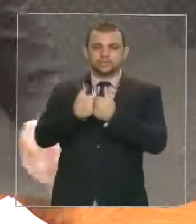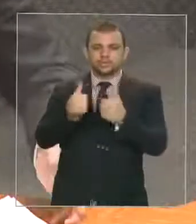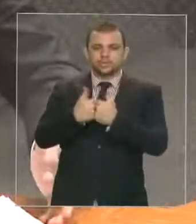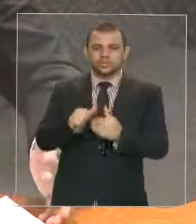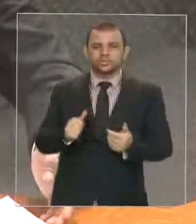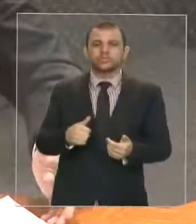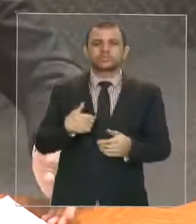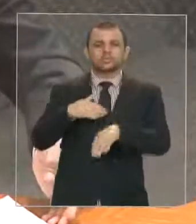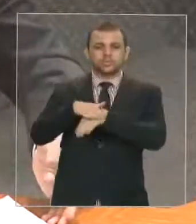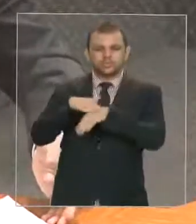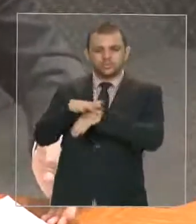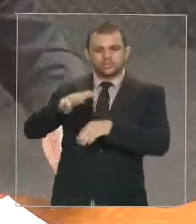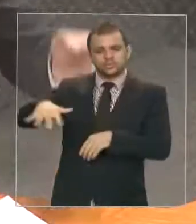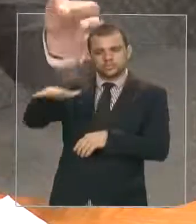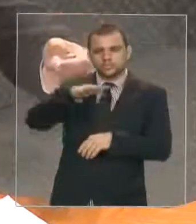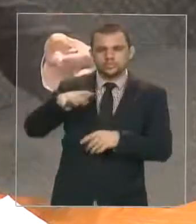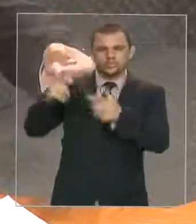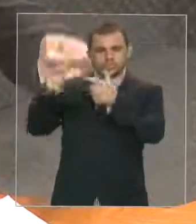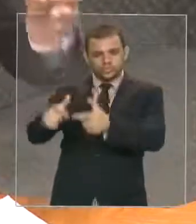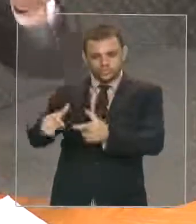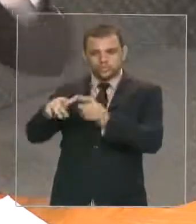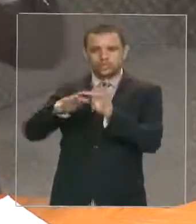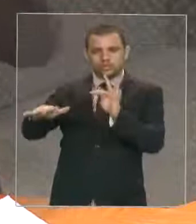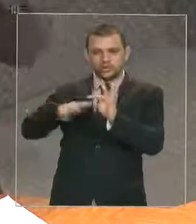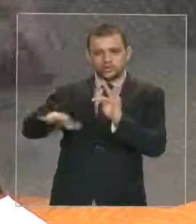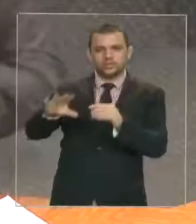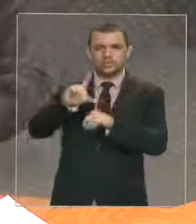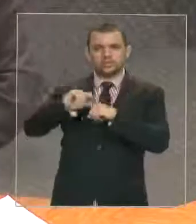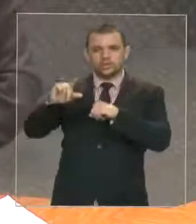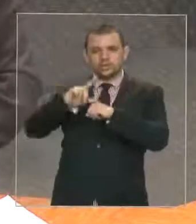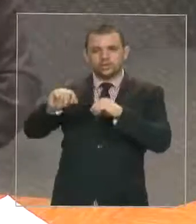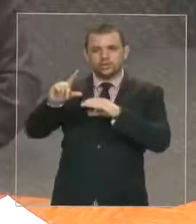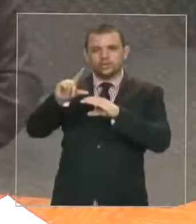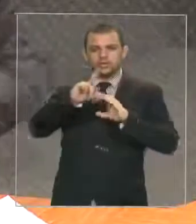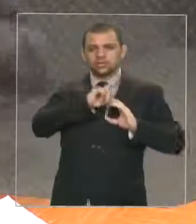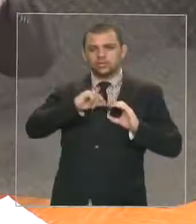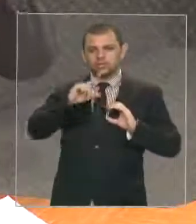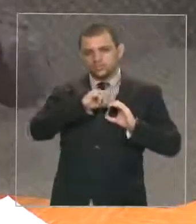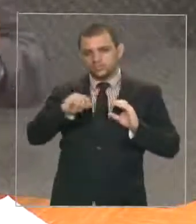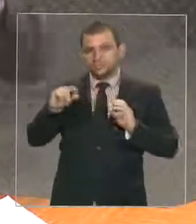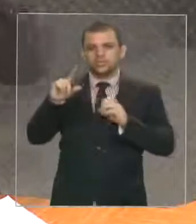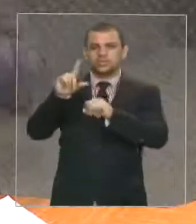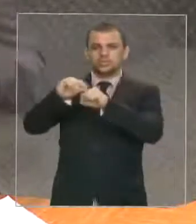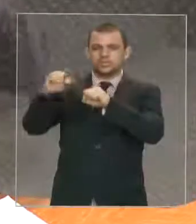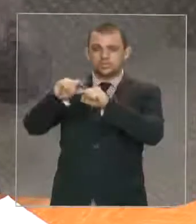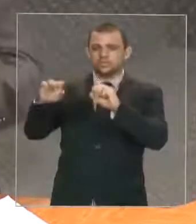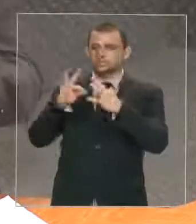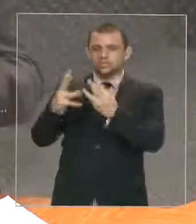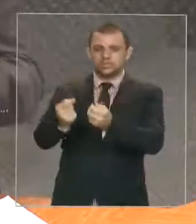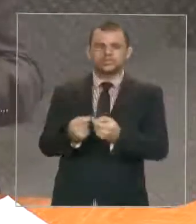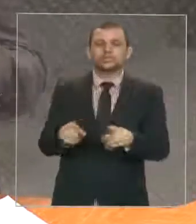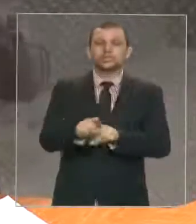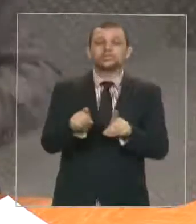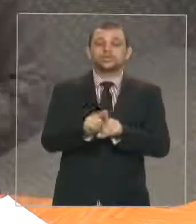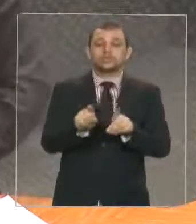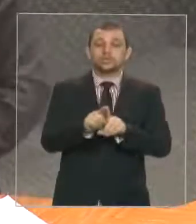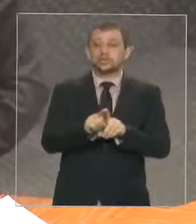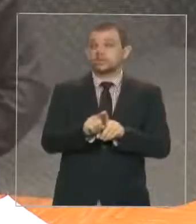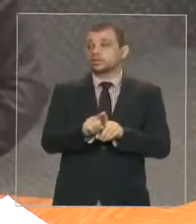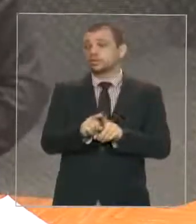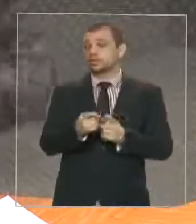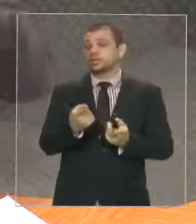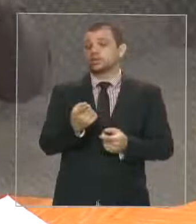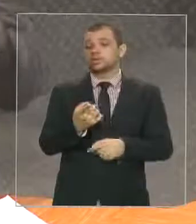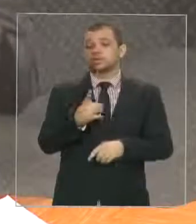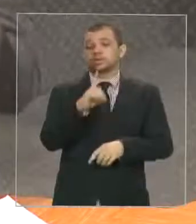da Deodoro. O Brasil já tem aproximadamente, deputado Adriano Sanei, quase 14 milhões de